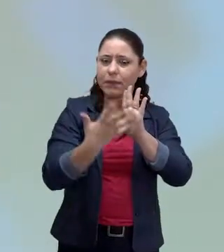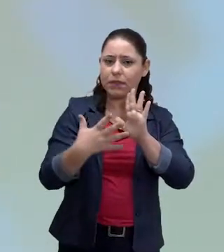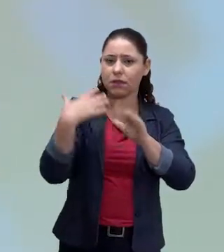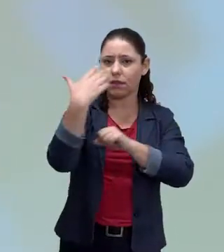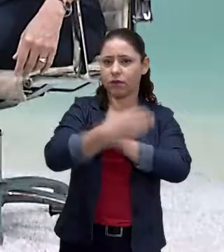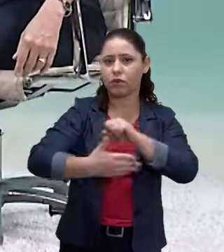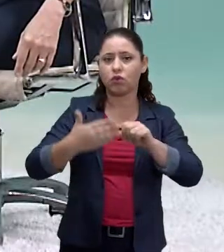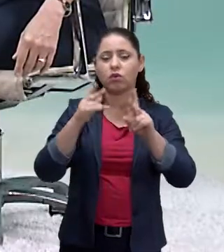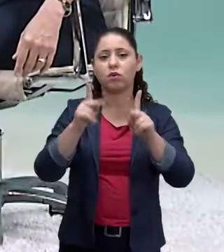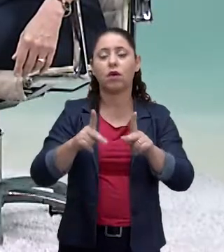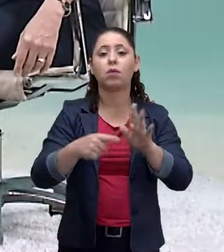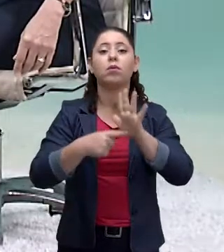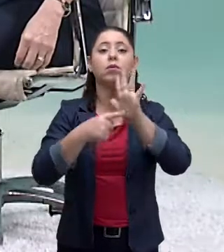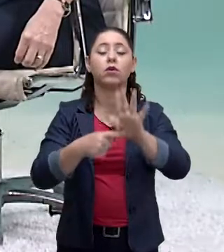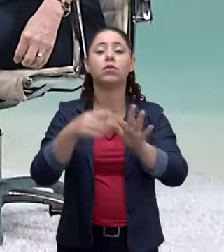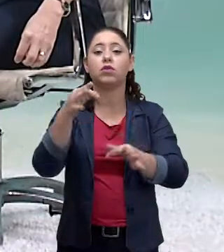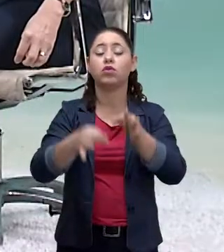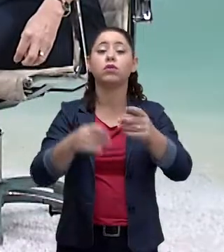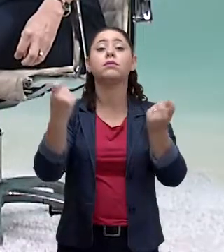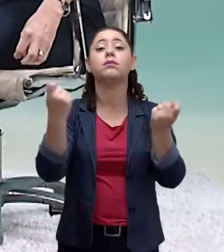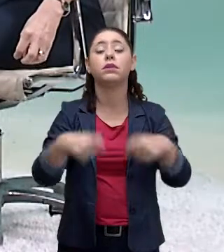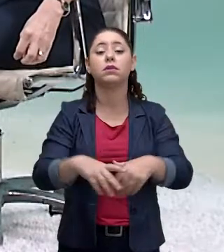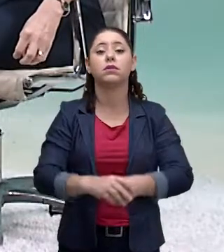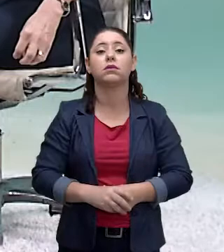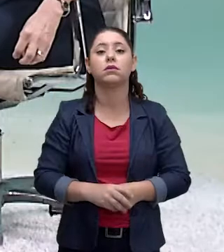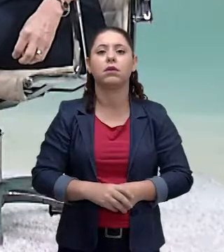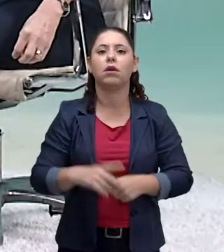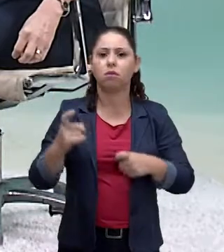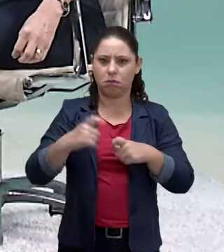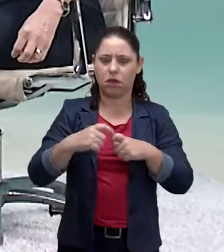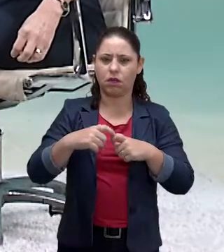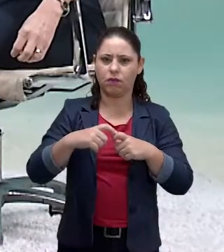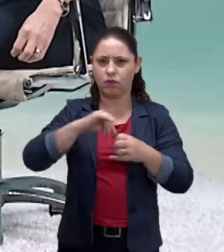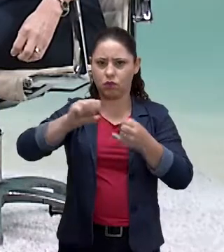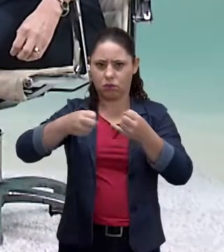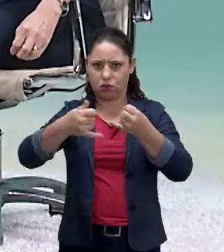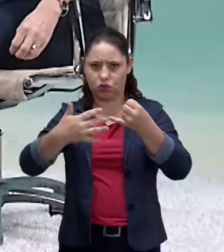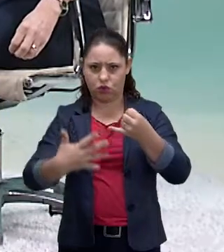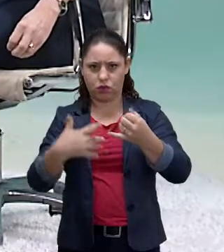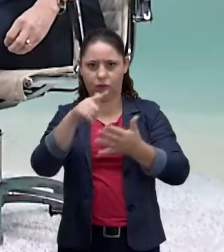falou que precisa mostrar para o juiz a necessidade, o médico ele faz uma